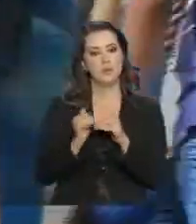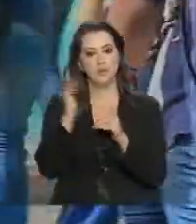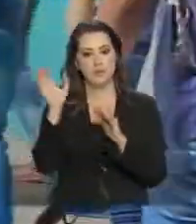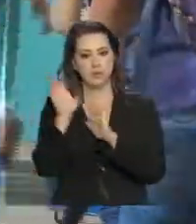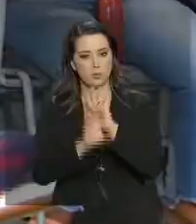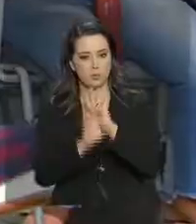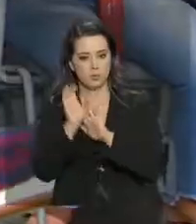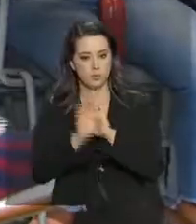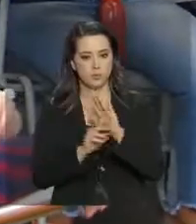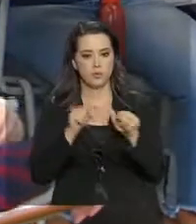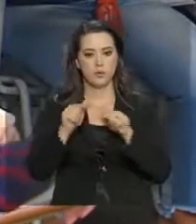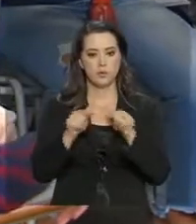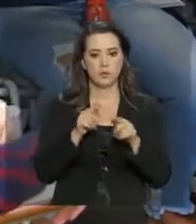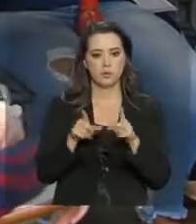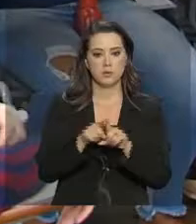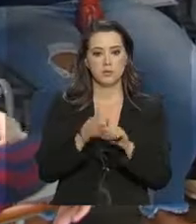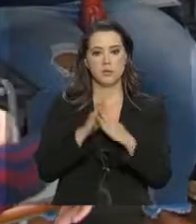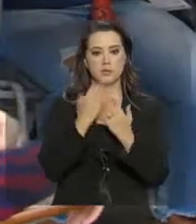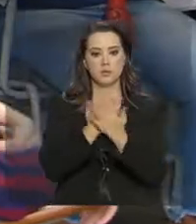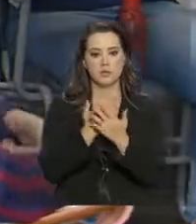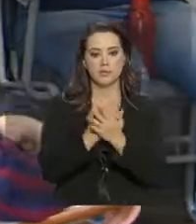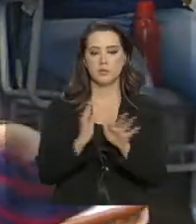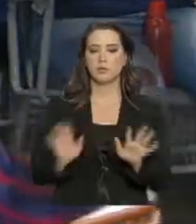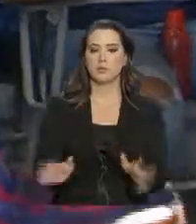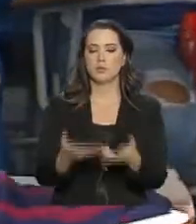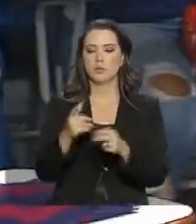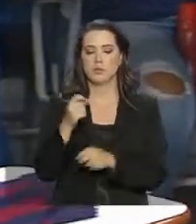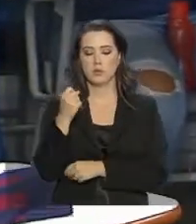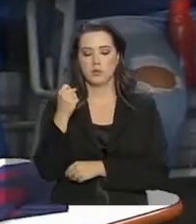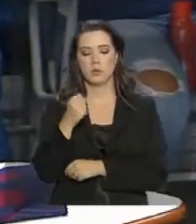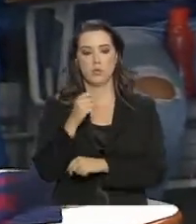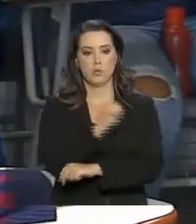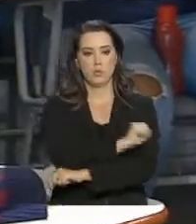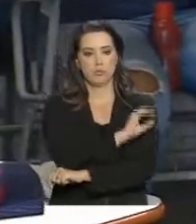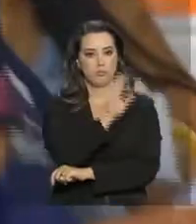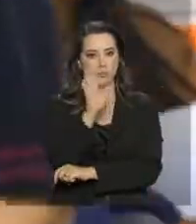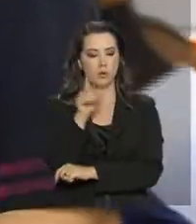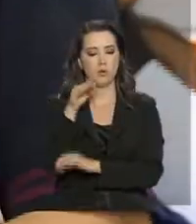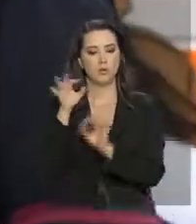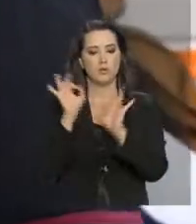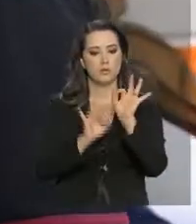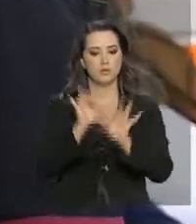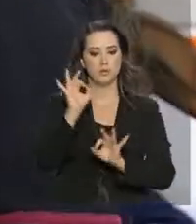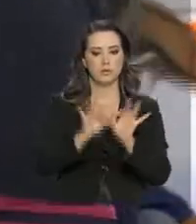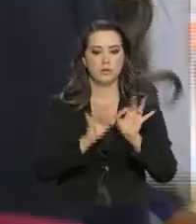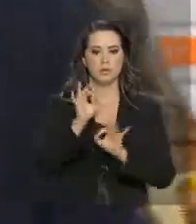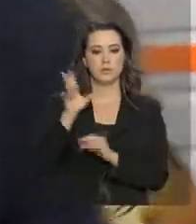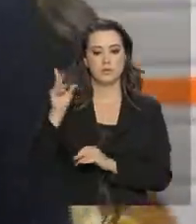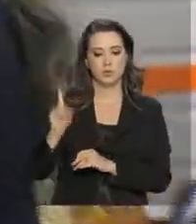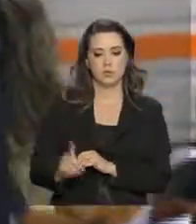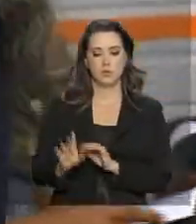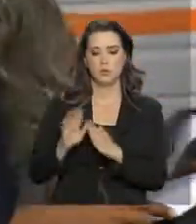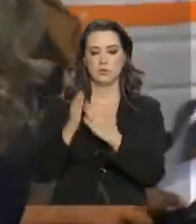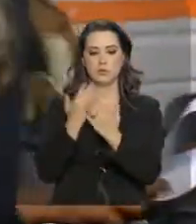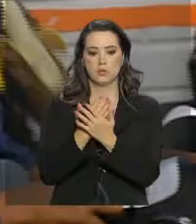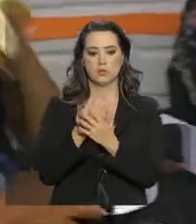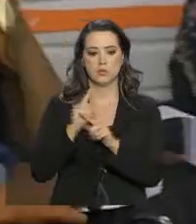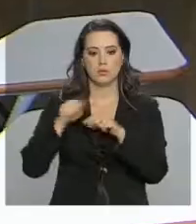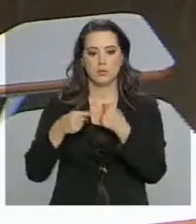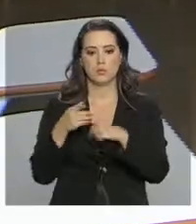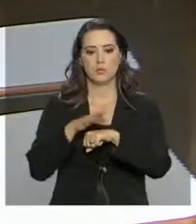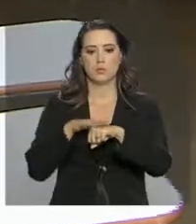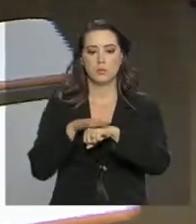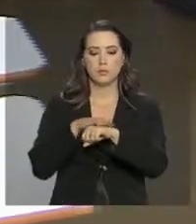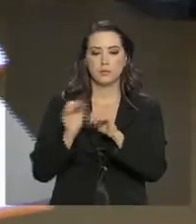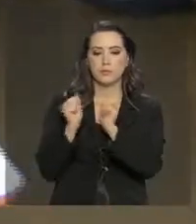às aulas adicionais vieram com o ensino em tempo integral e foram montadas pela direção da escola após conversas com